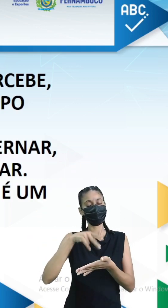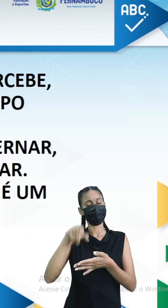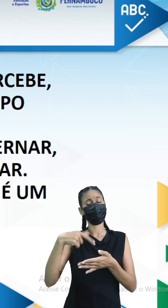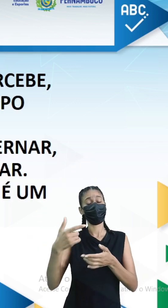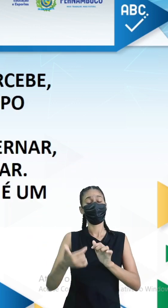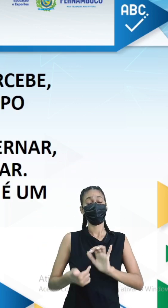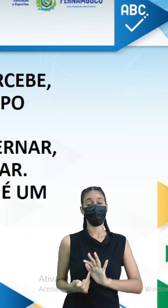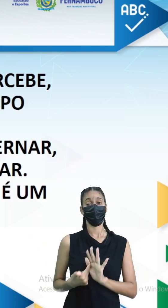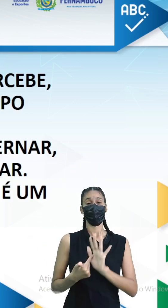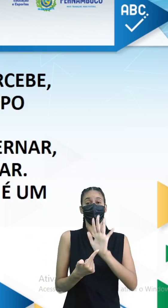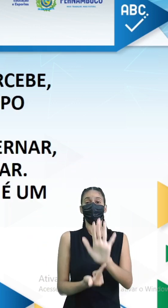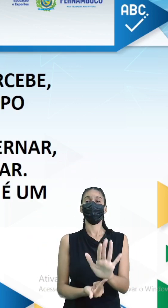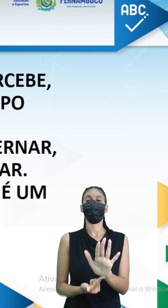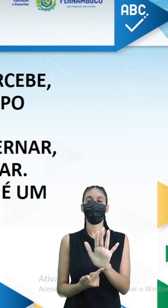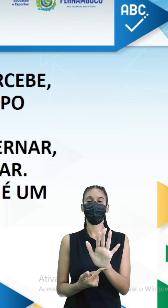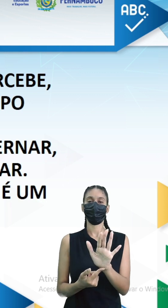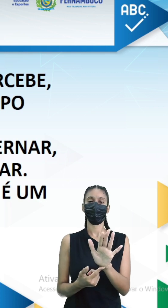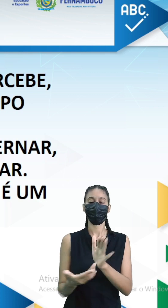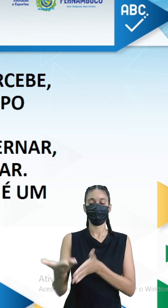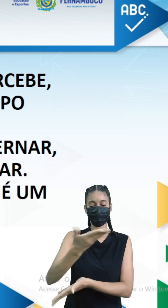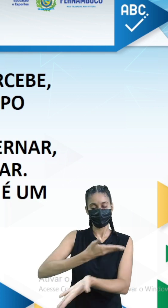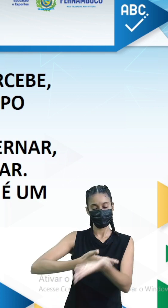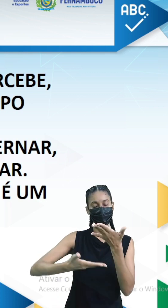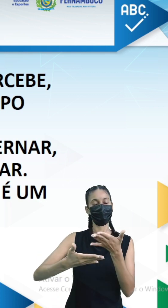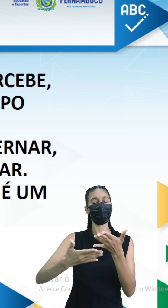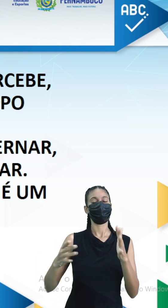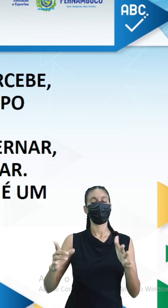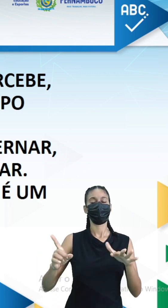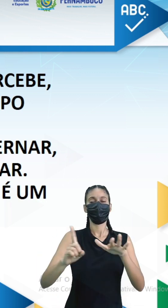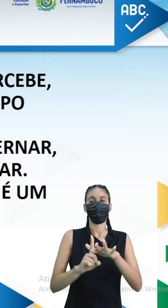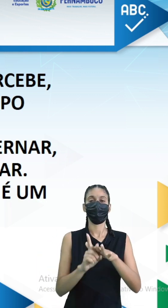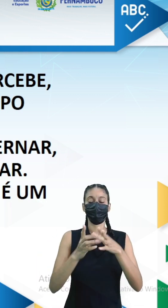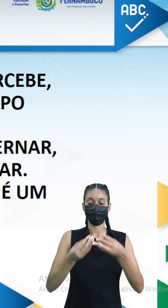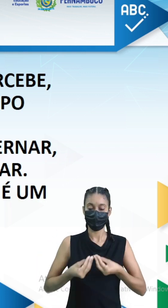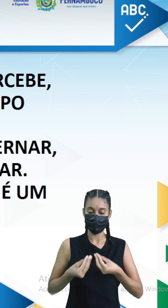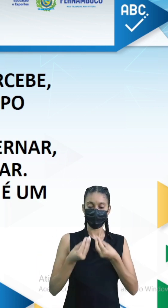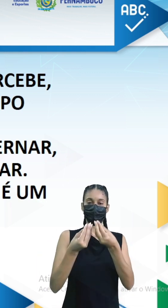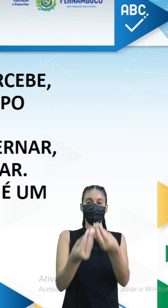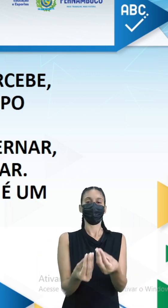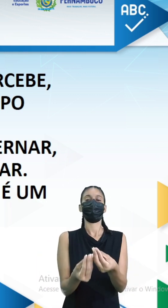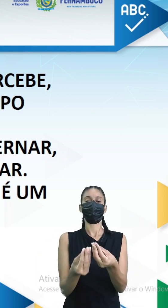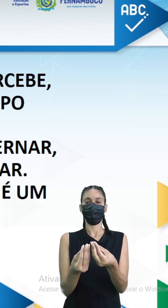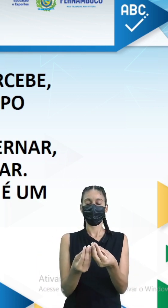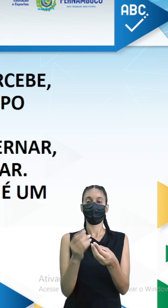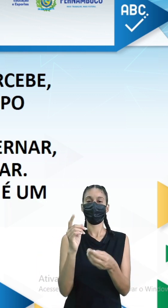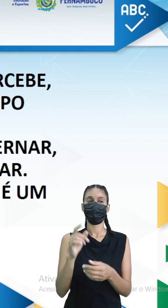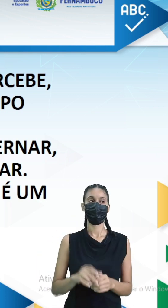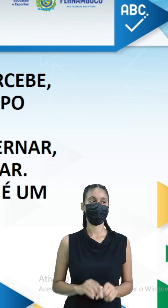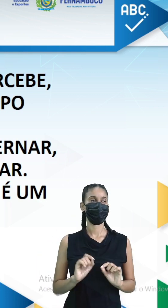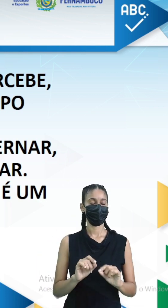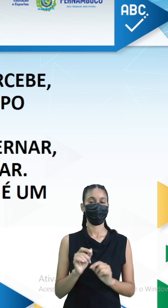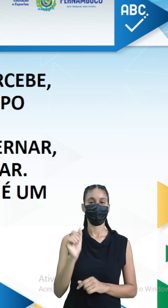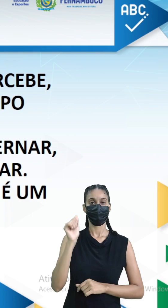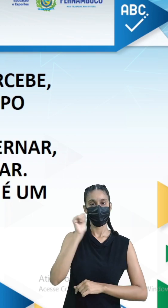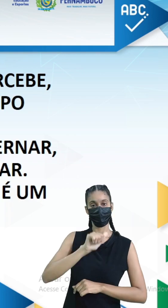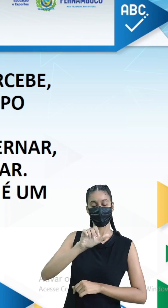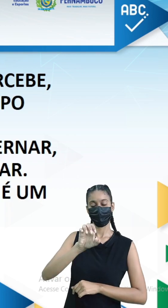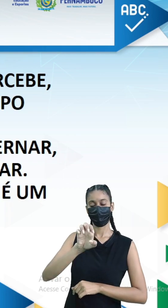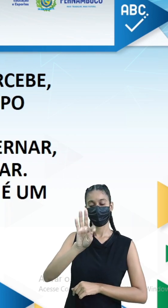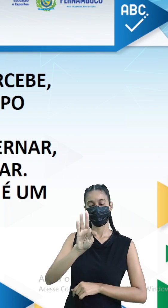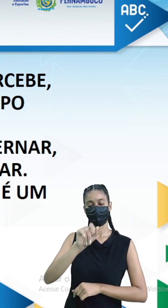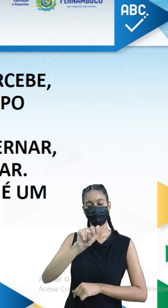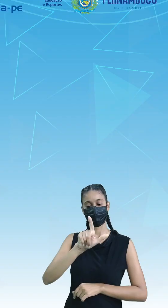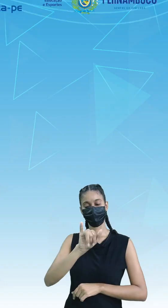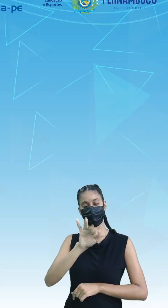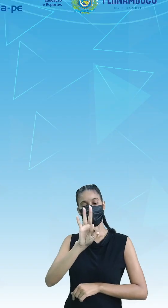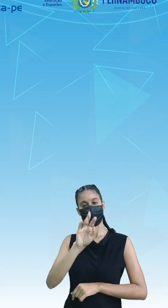a expressão que integra, é um movimento de entrega, é de talita epitácio. Você pode chegar